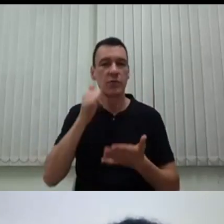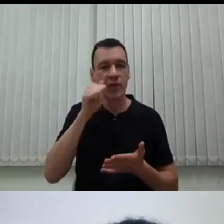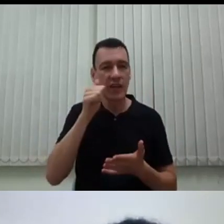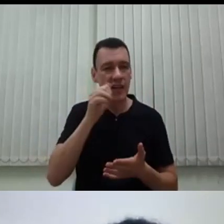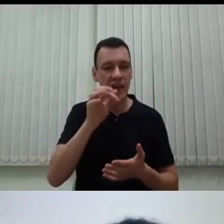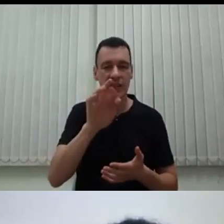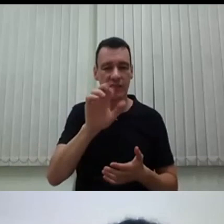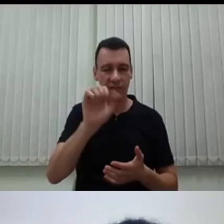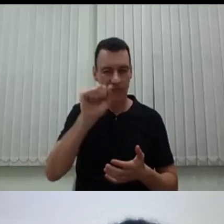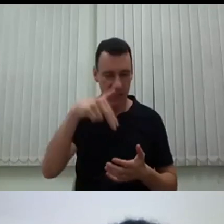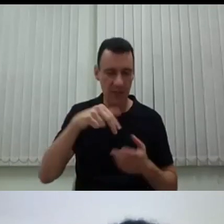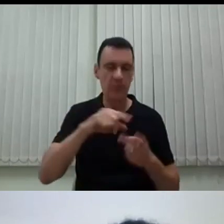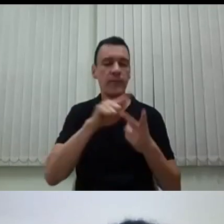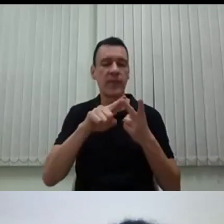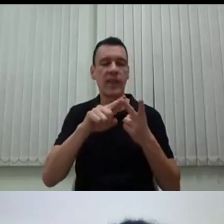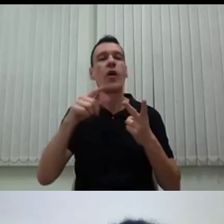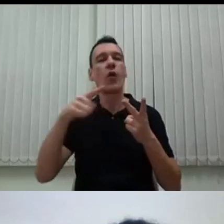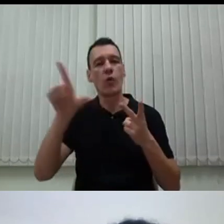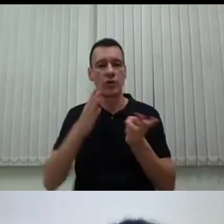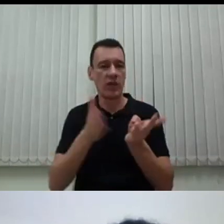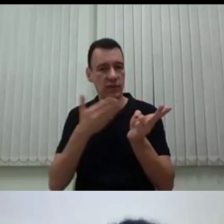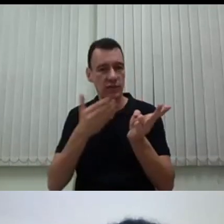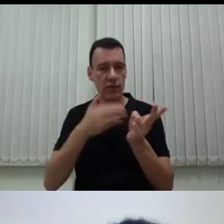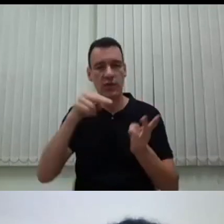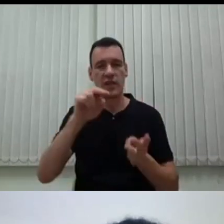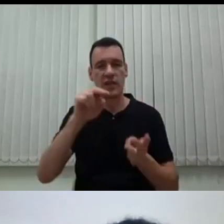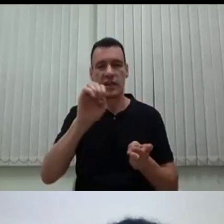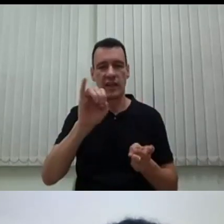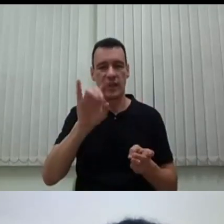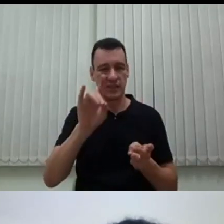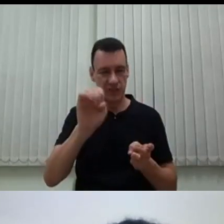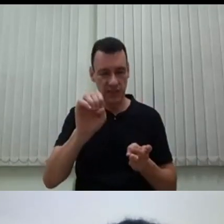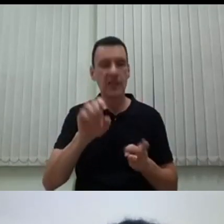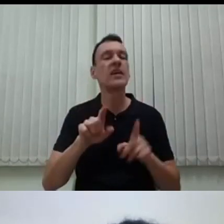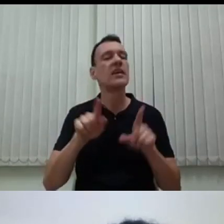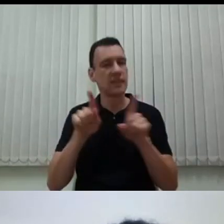Biblioteca, e o da Neide, também, para quem esteve